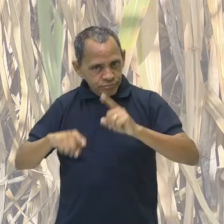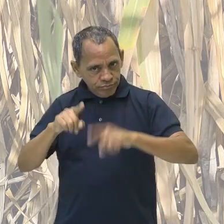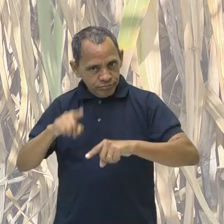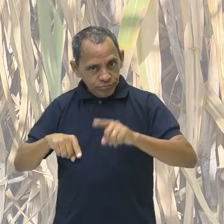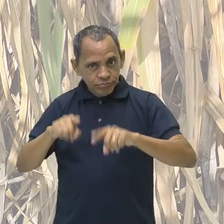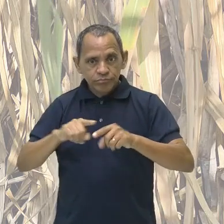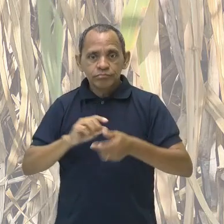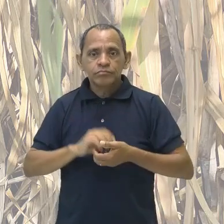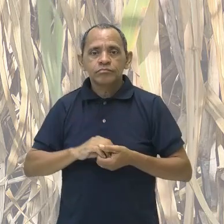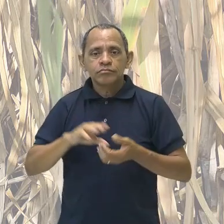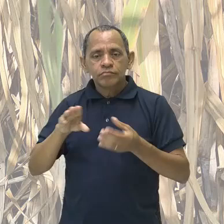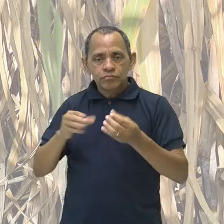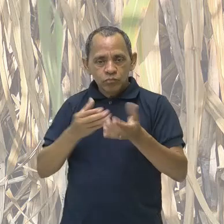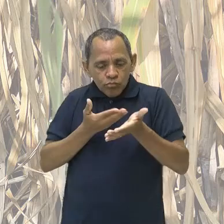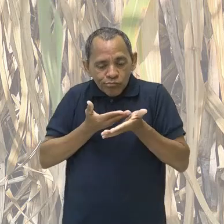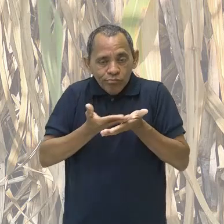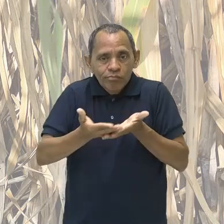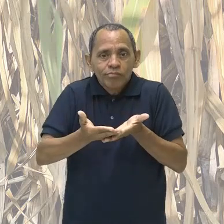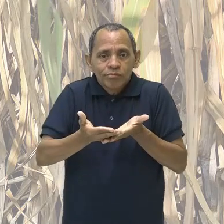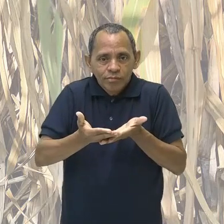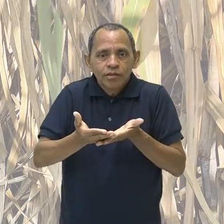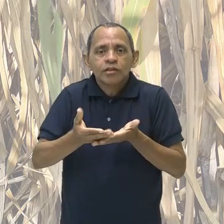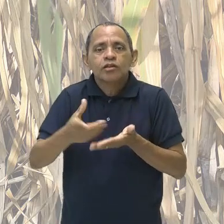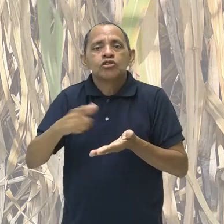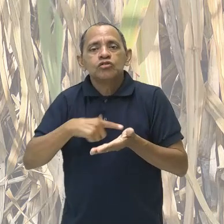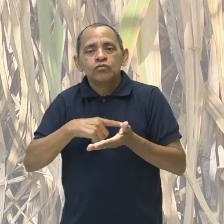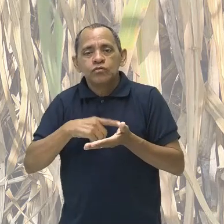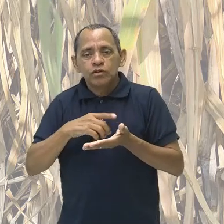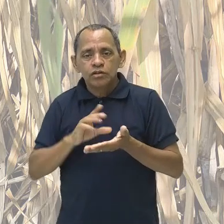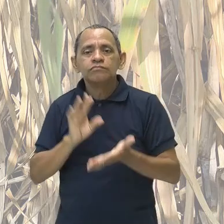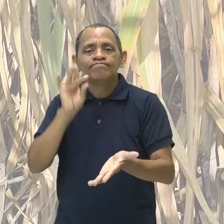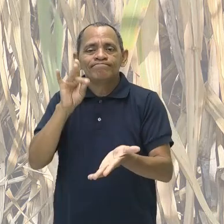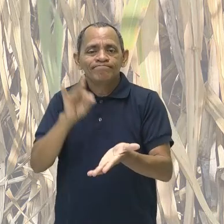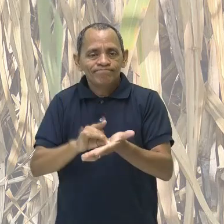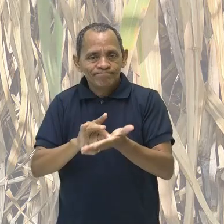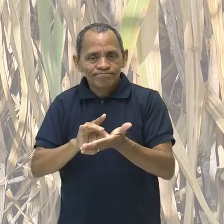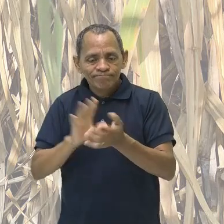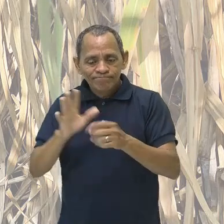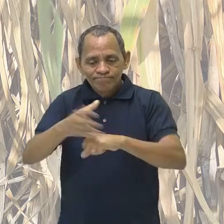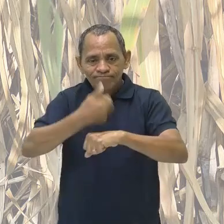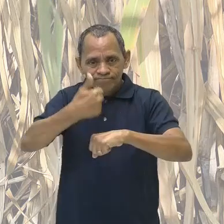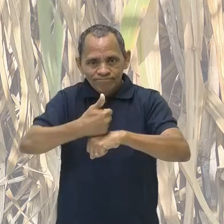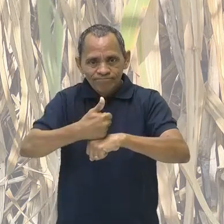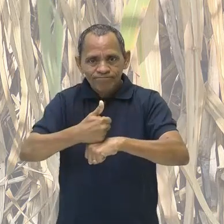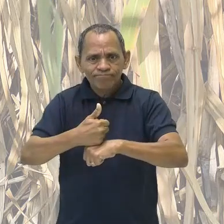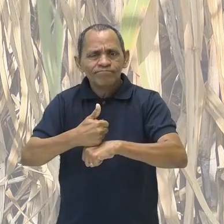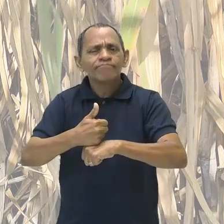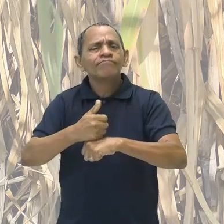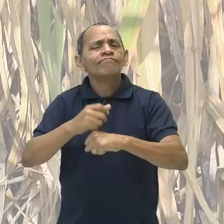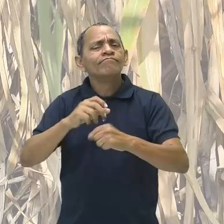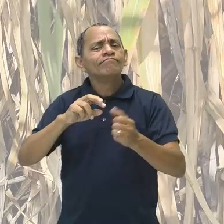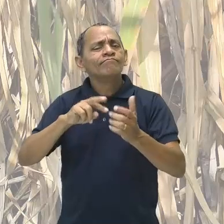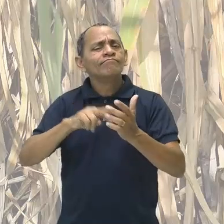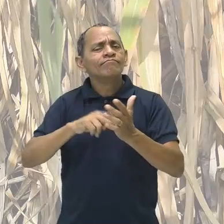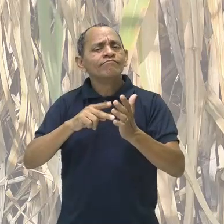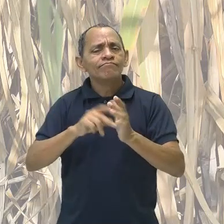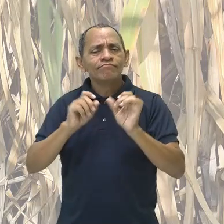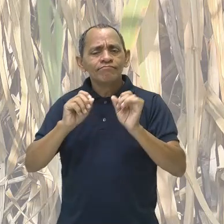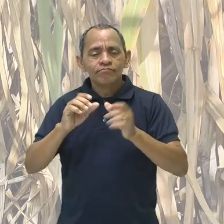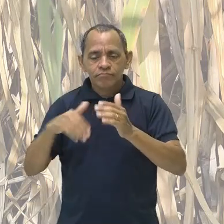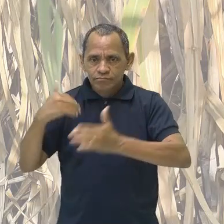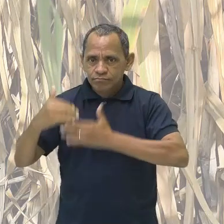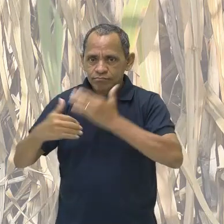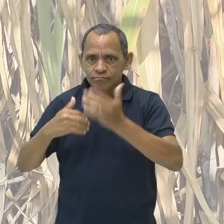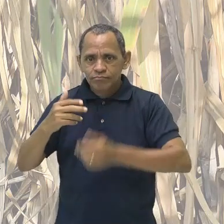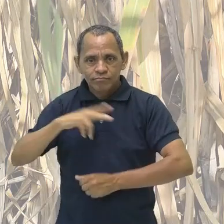que houvesse justamente a colonização de fato. Mas o que é a colonização? É justamente o processo em que